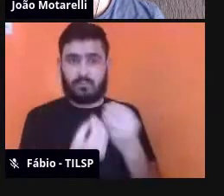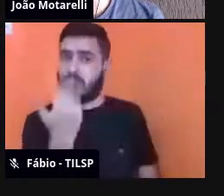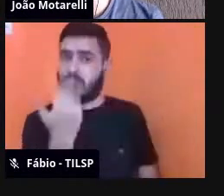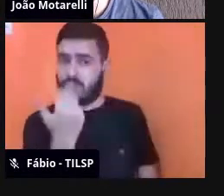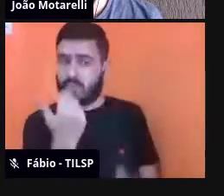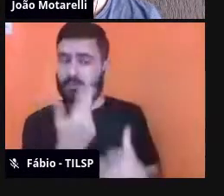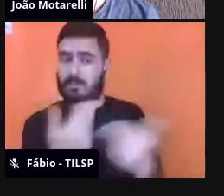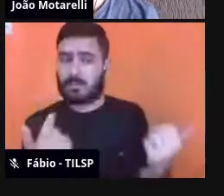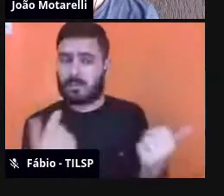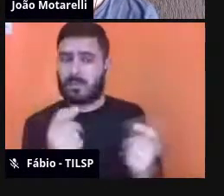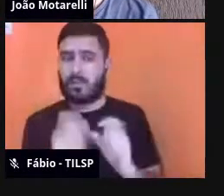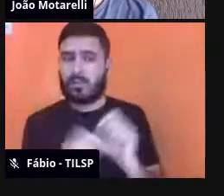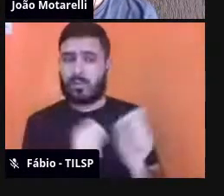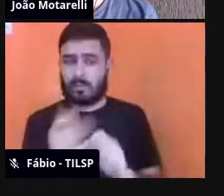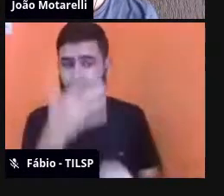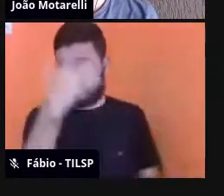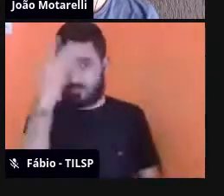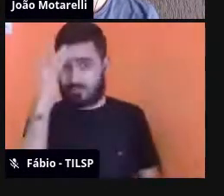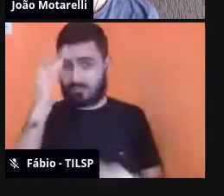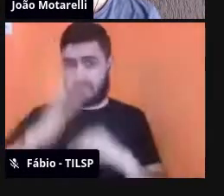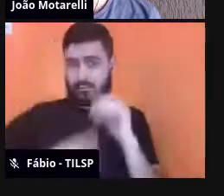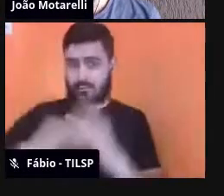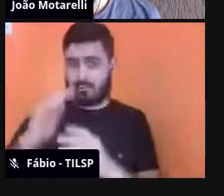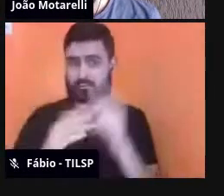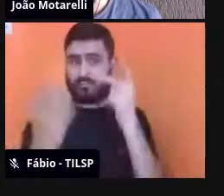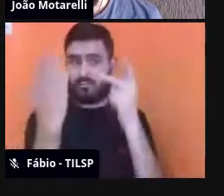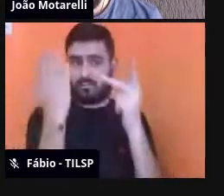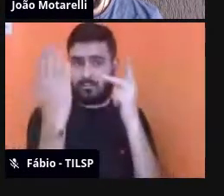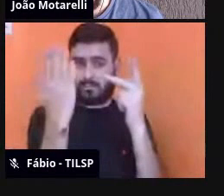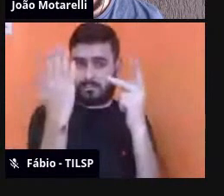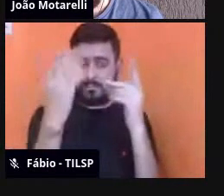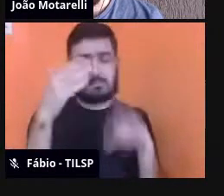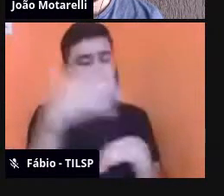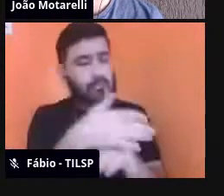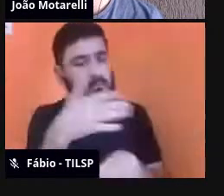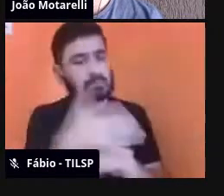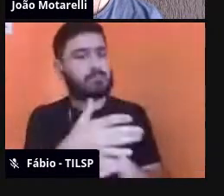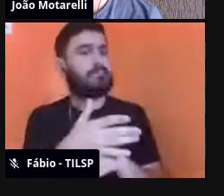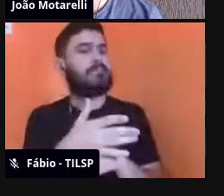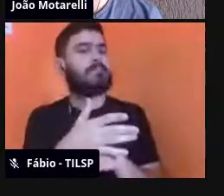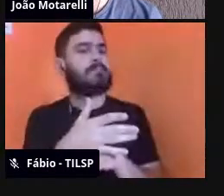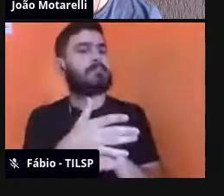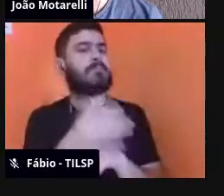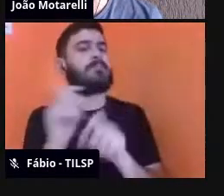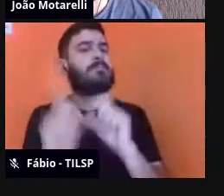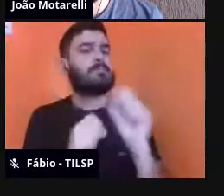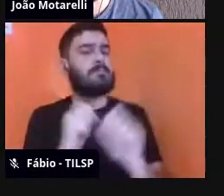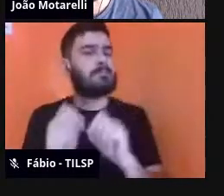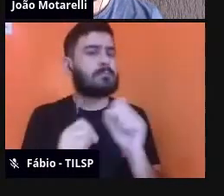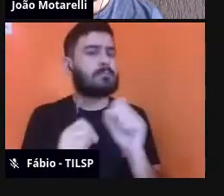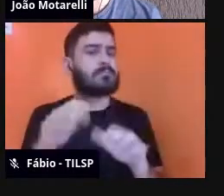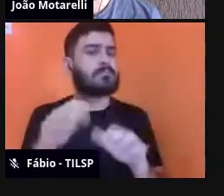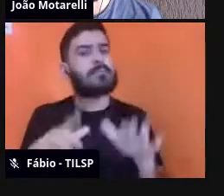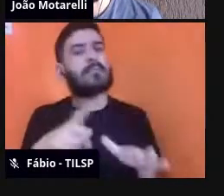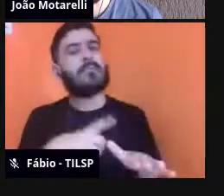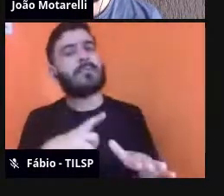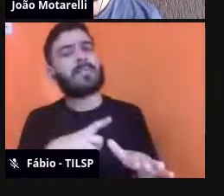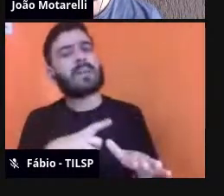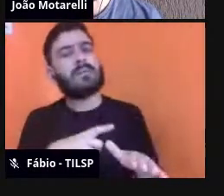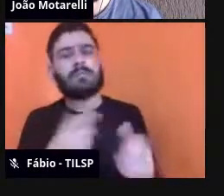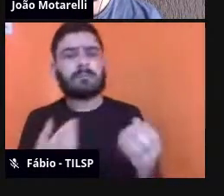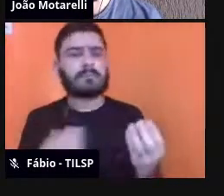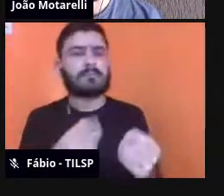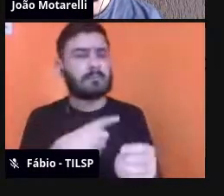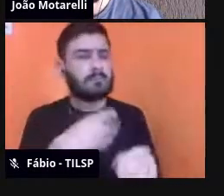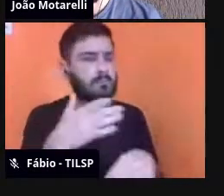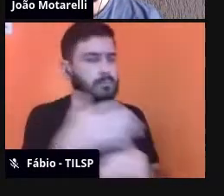o paciente que vai ali te procurar no consultório, ele possivelmente pode não passar num psiquiatra e não receber